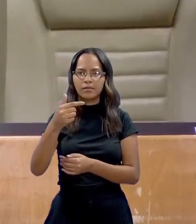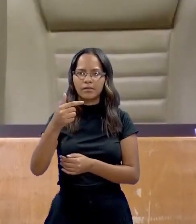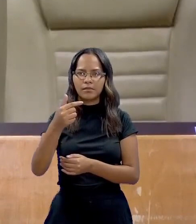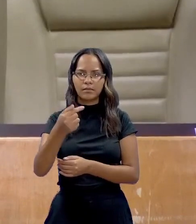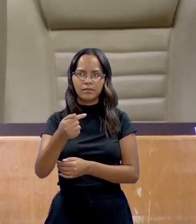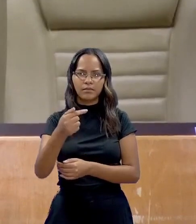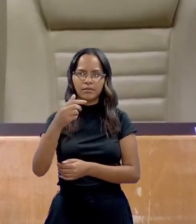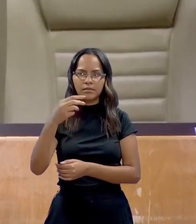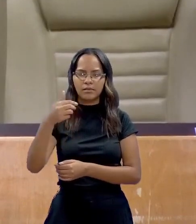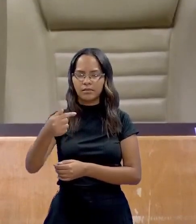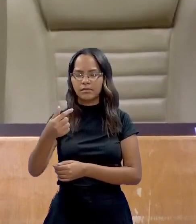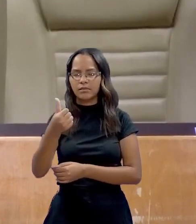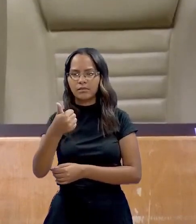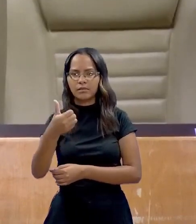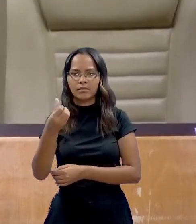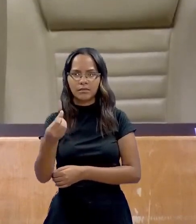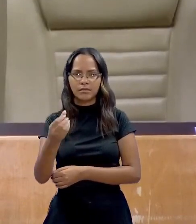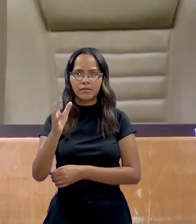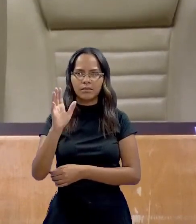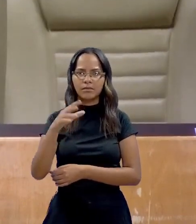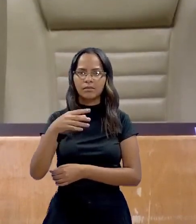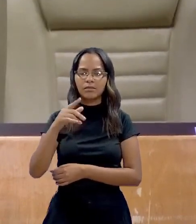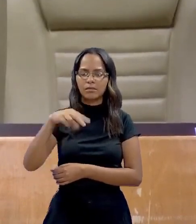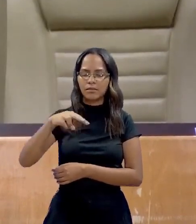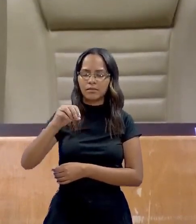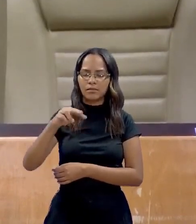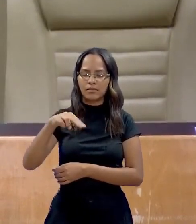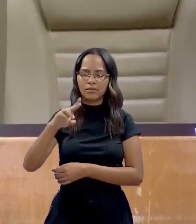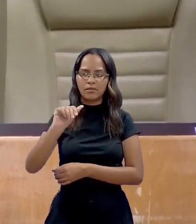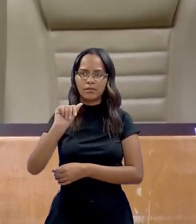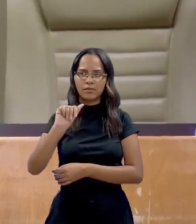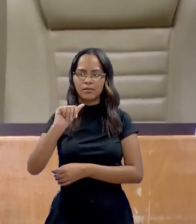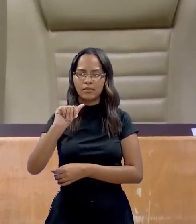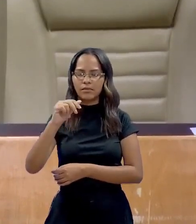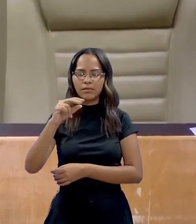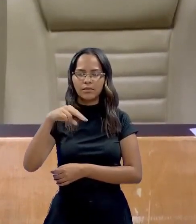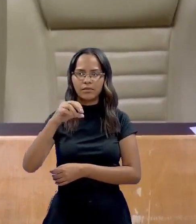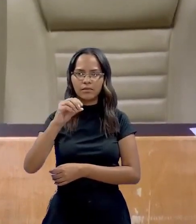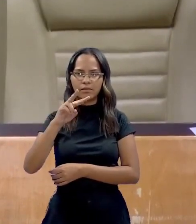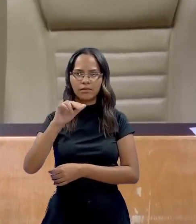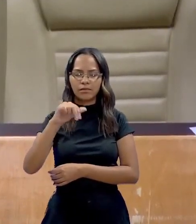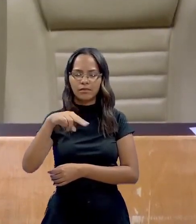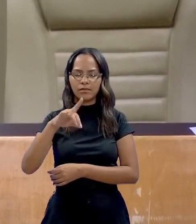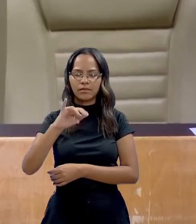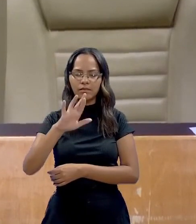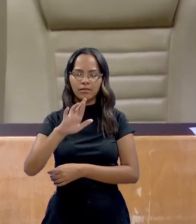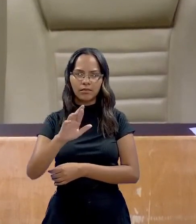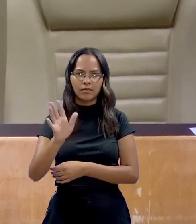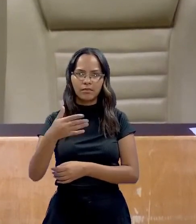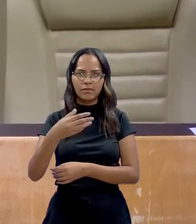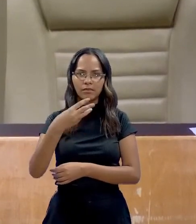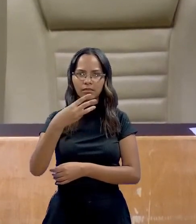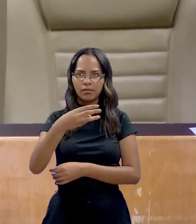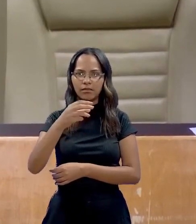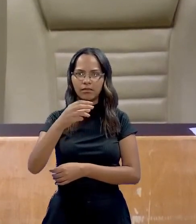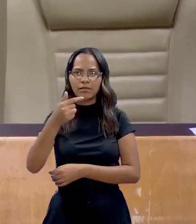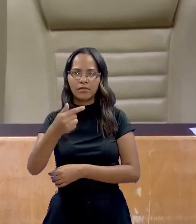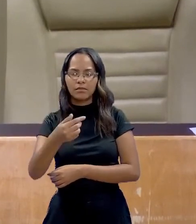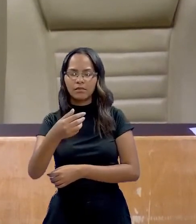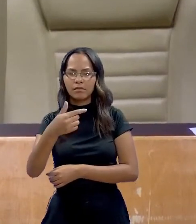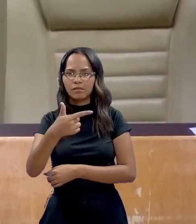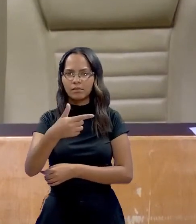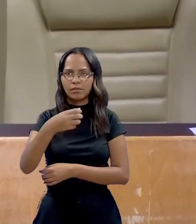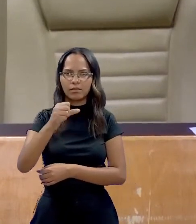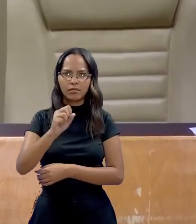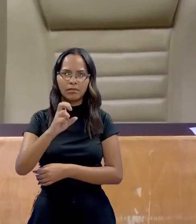3.716, 2023, do vereador Sargento Avandi. Os requerimentos 3.855 e 3.856, do